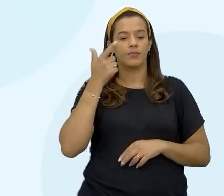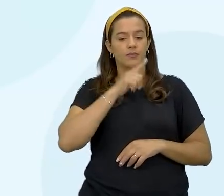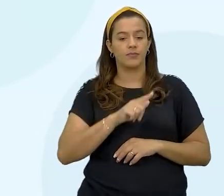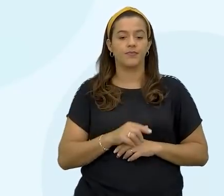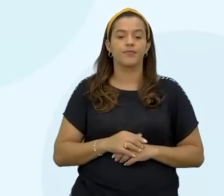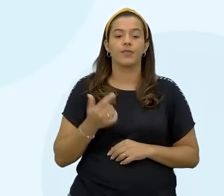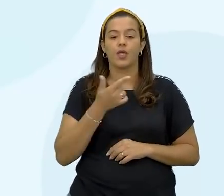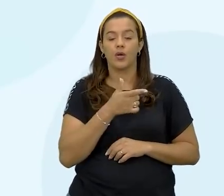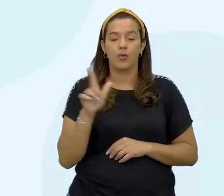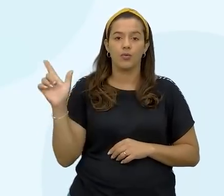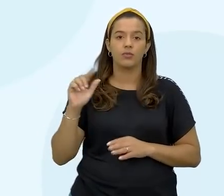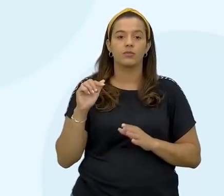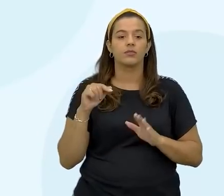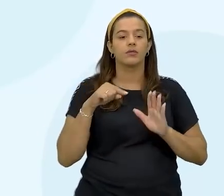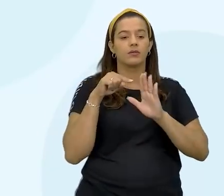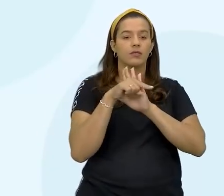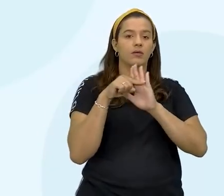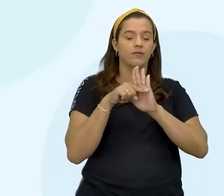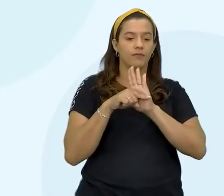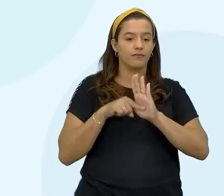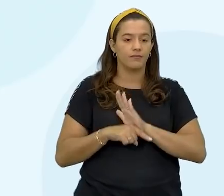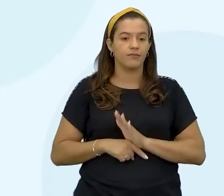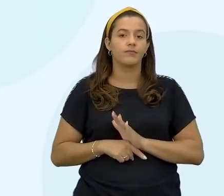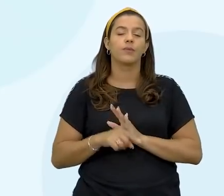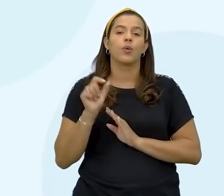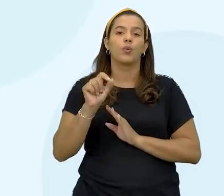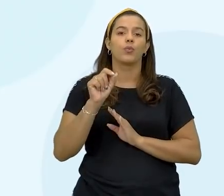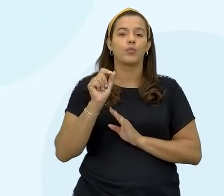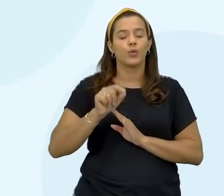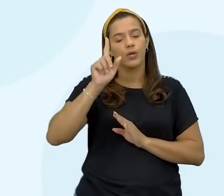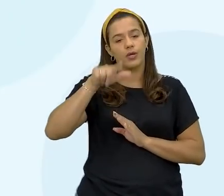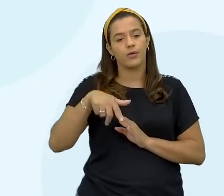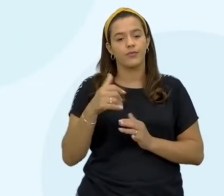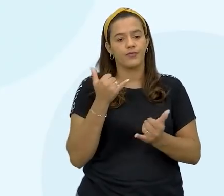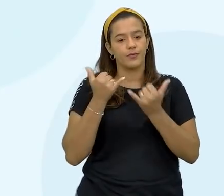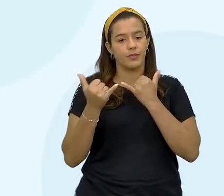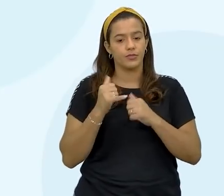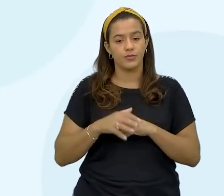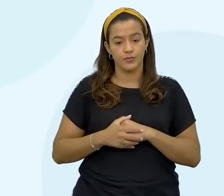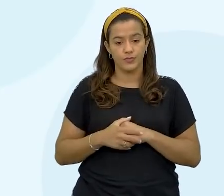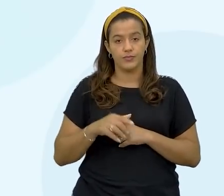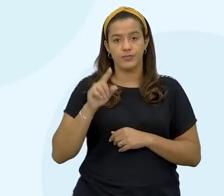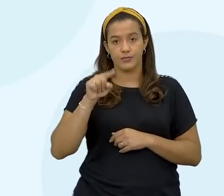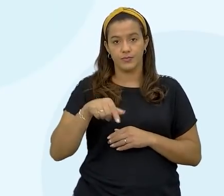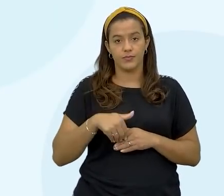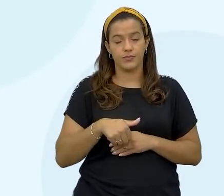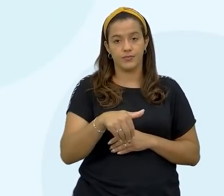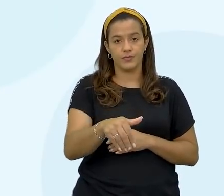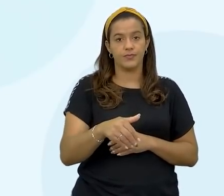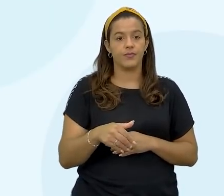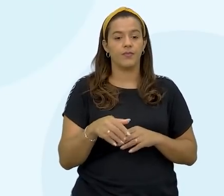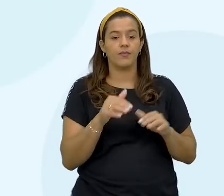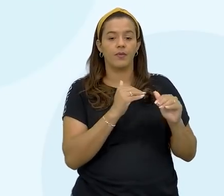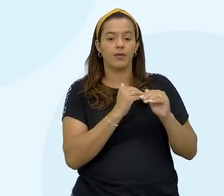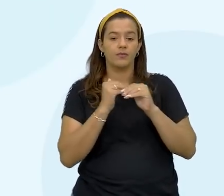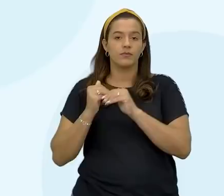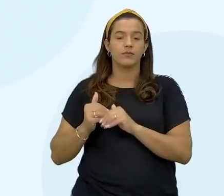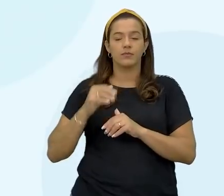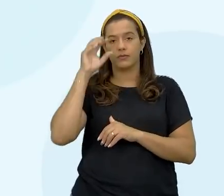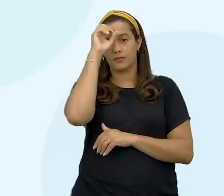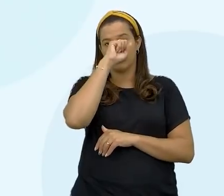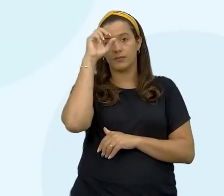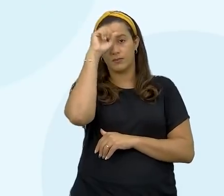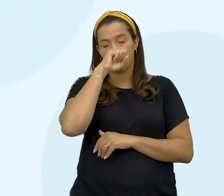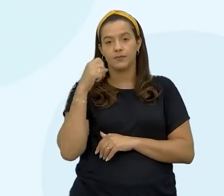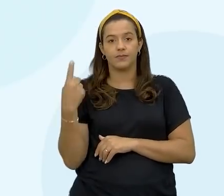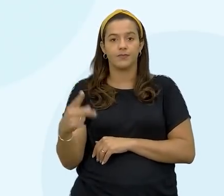outra avaliação, é a formativa, que vai fazer a regulação das aprendizagens para